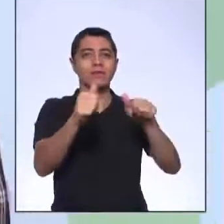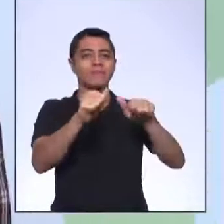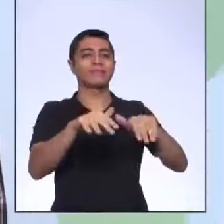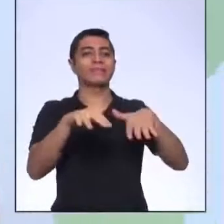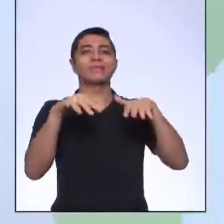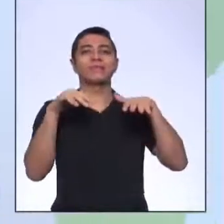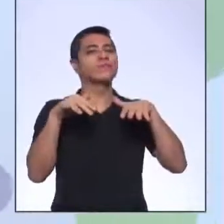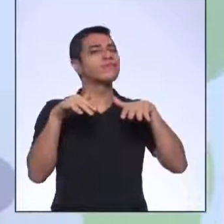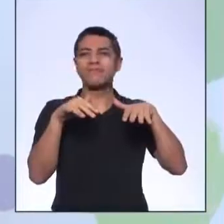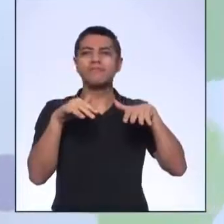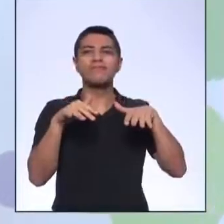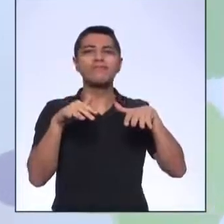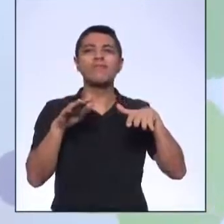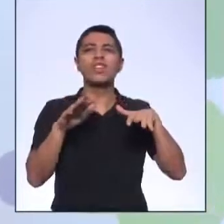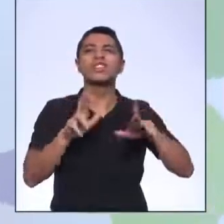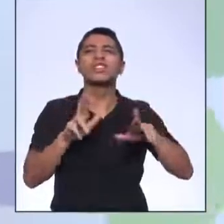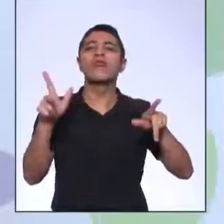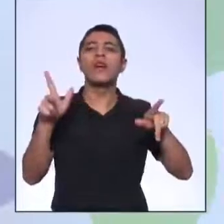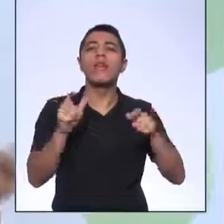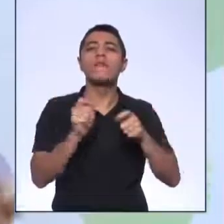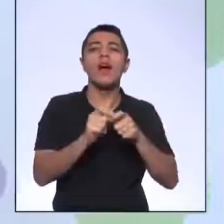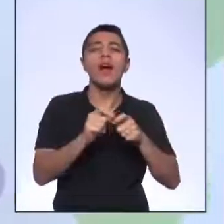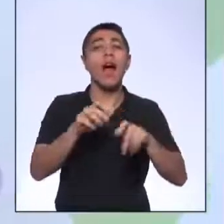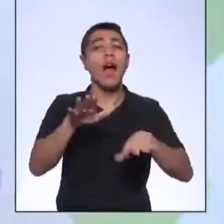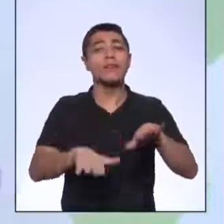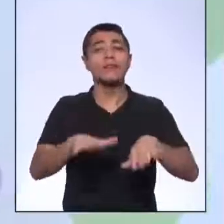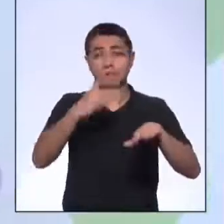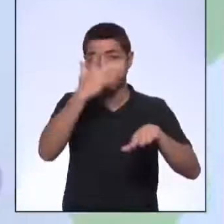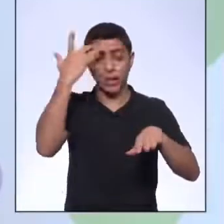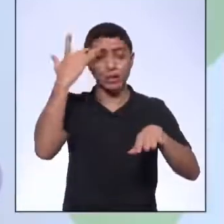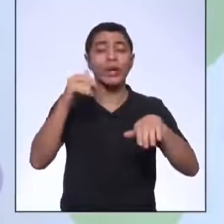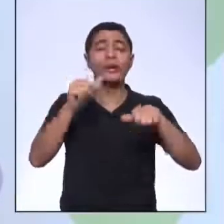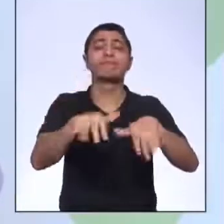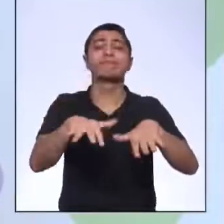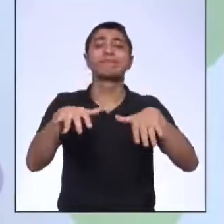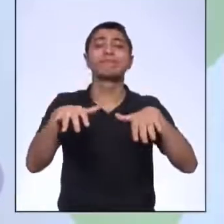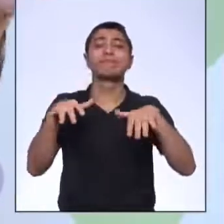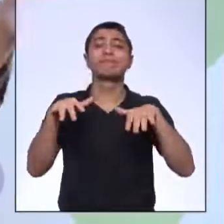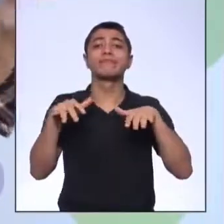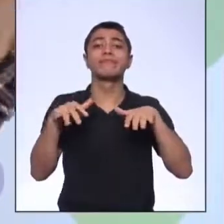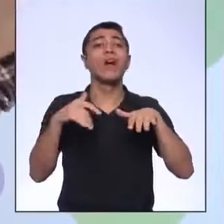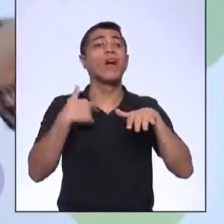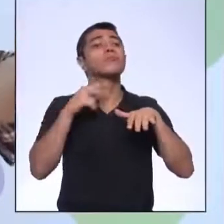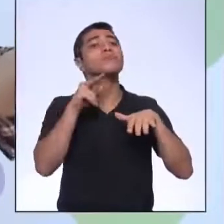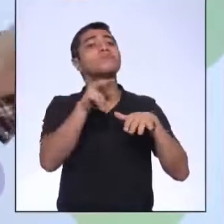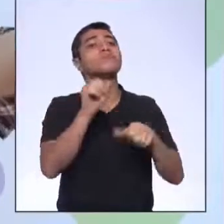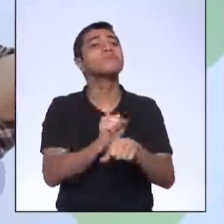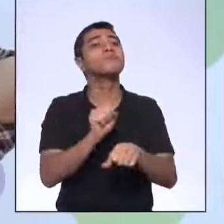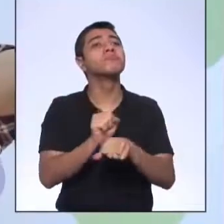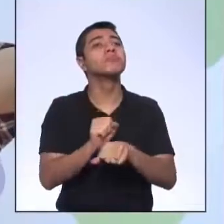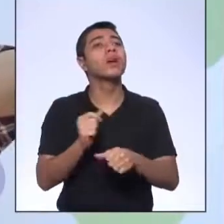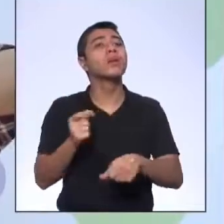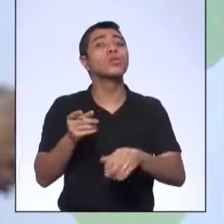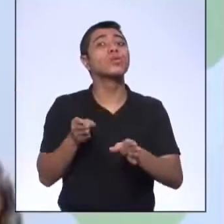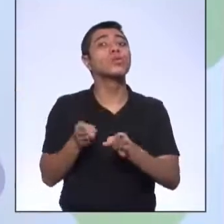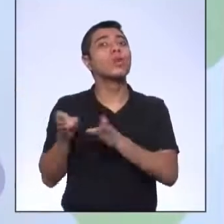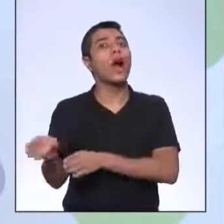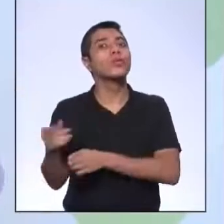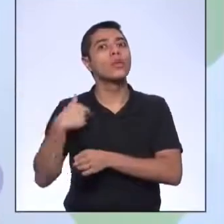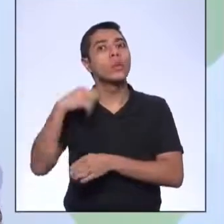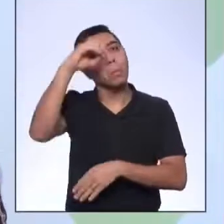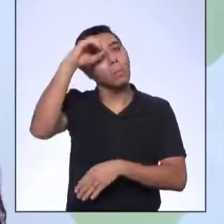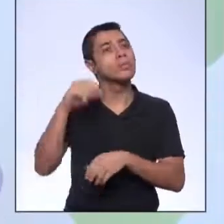plateia e é para tá estava ali ninguém esperava de repente cirurgia a pessoa que sabe sentar no seu lado era um dançarino da